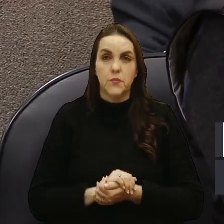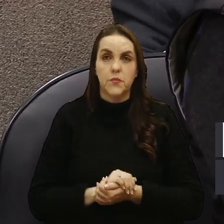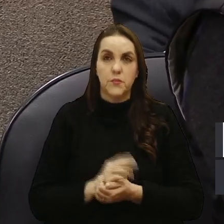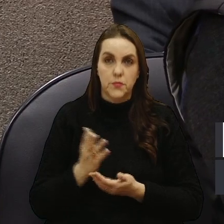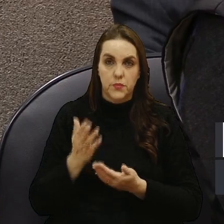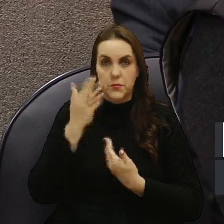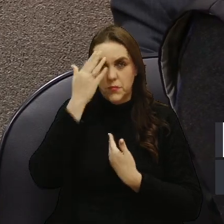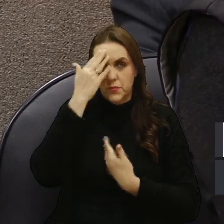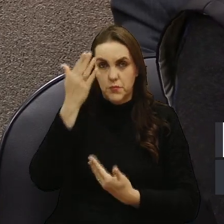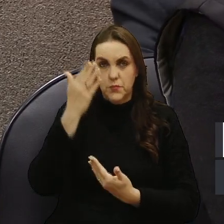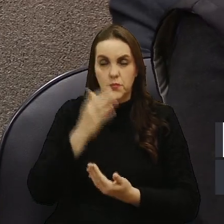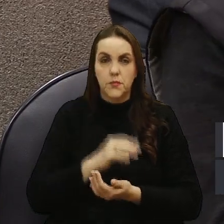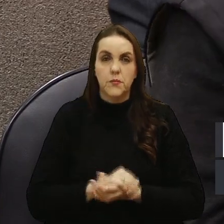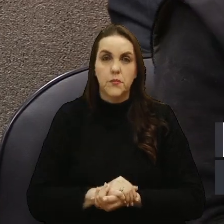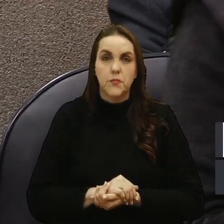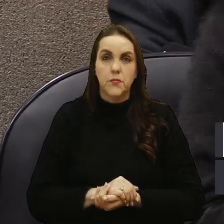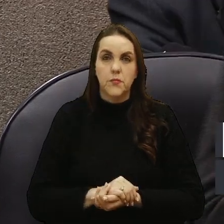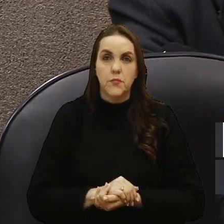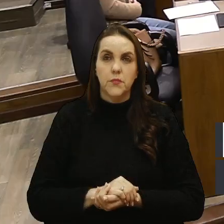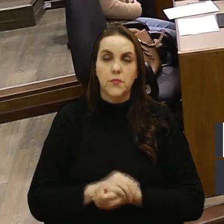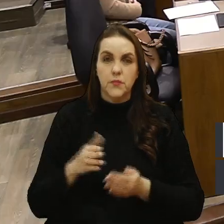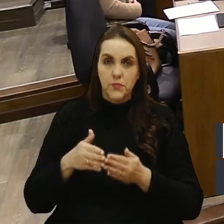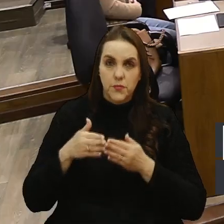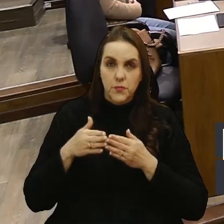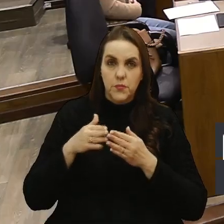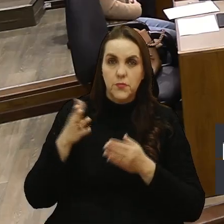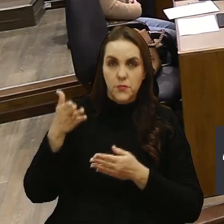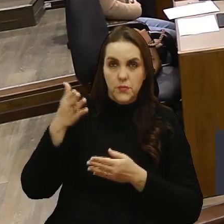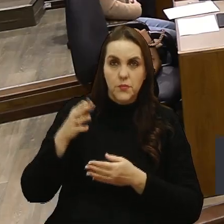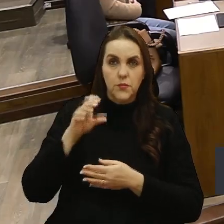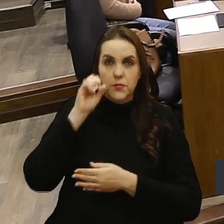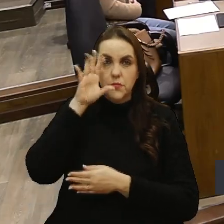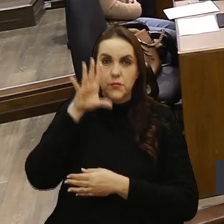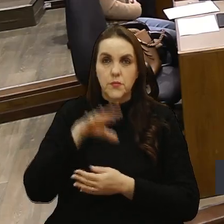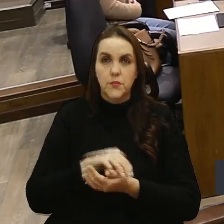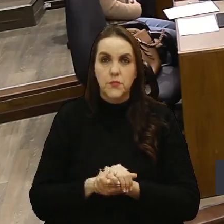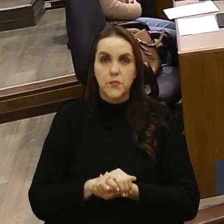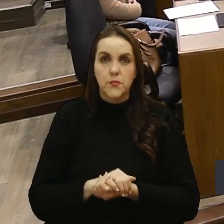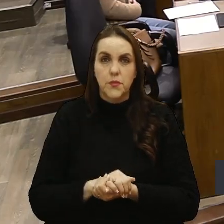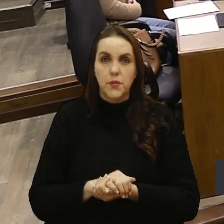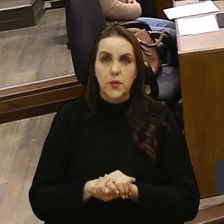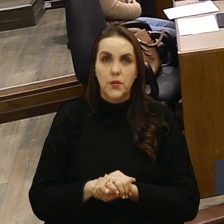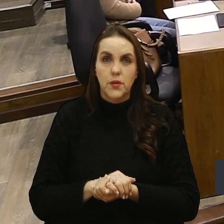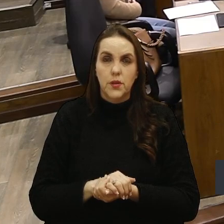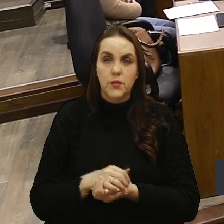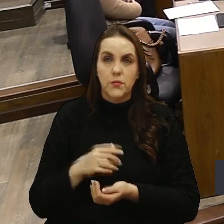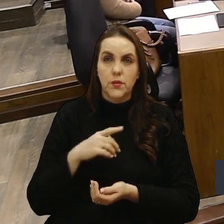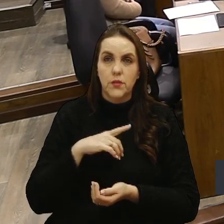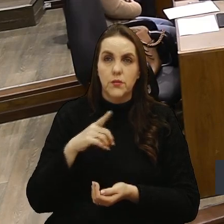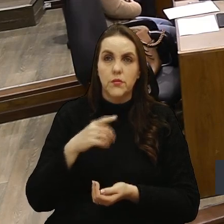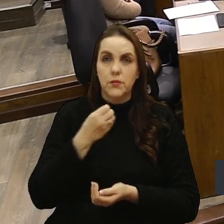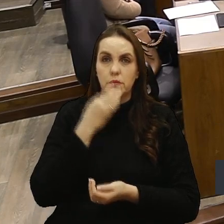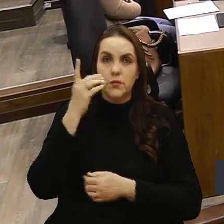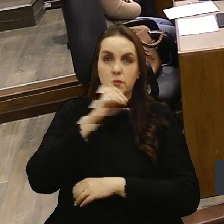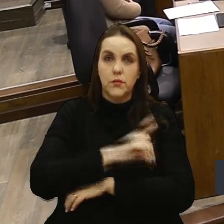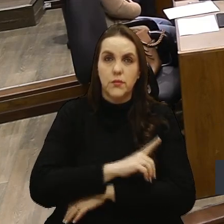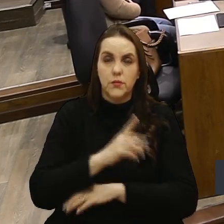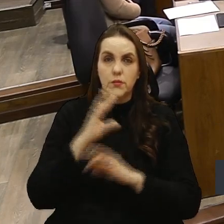obrigado. Vereador Fiuza. Sua parte, vereador. Obrigado pela gentileza. Bom dia a